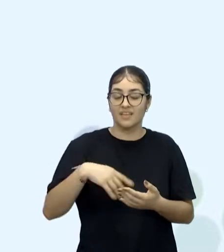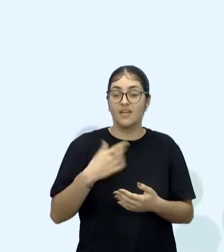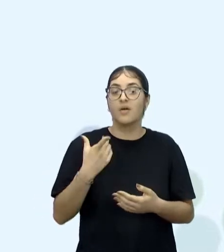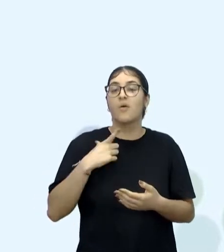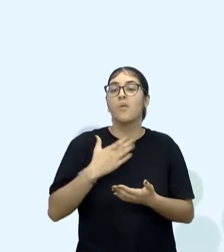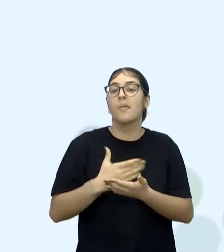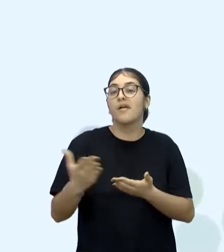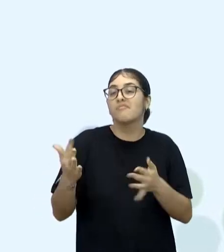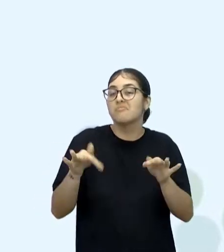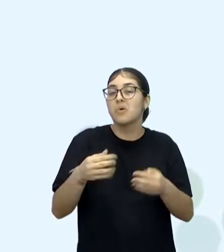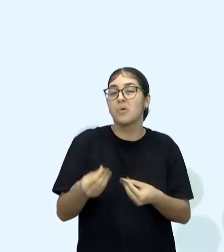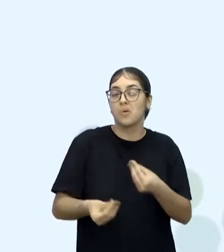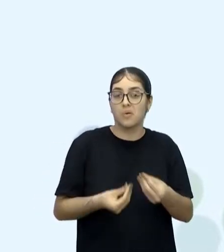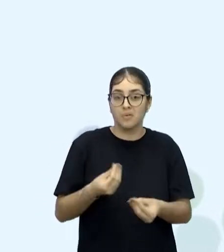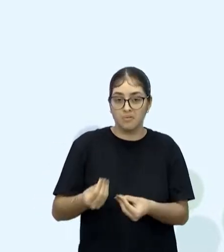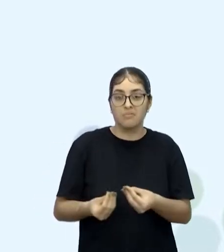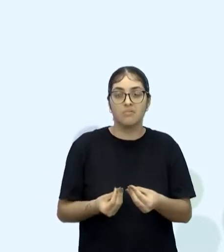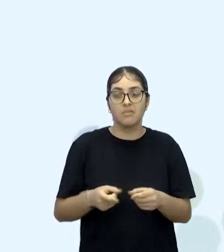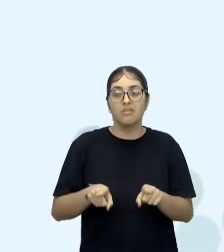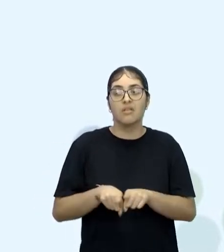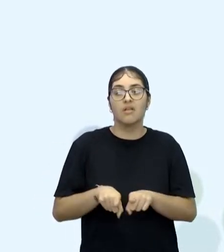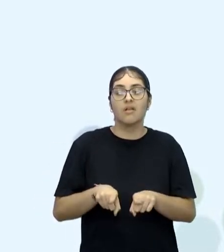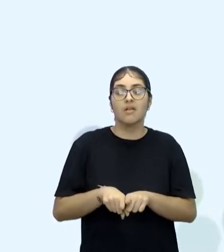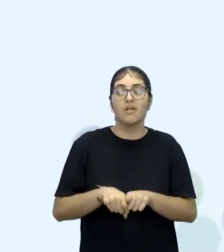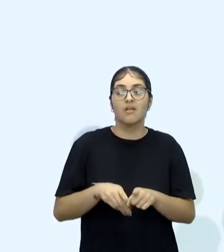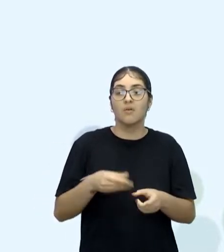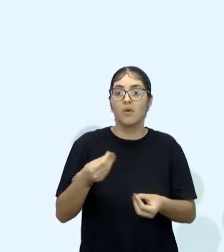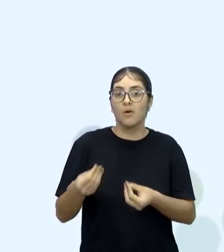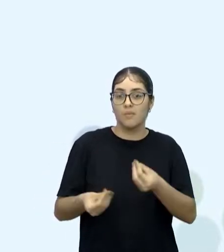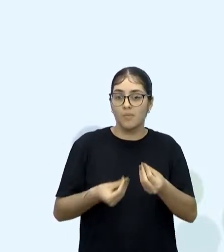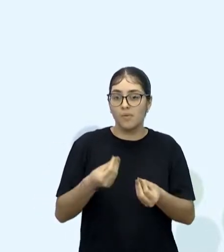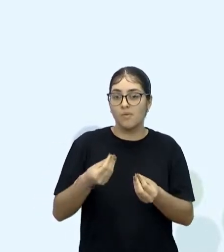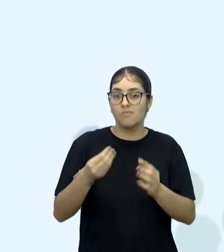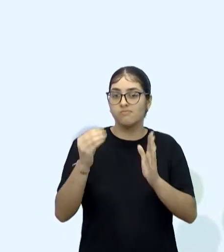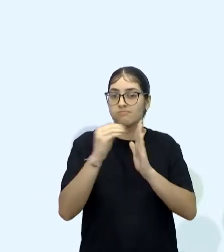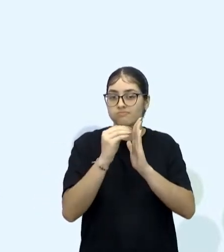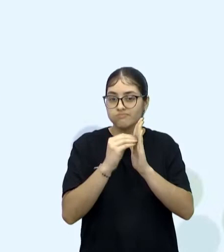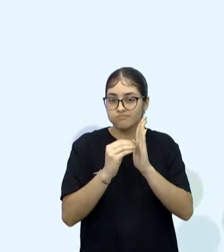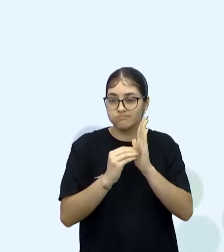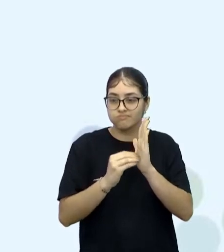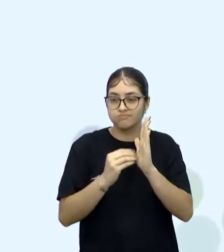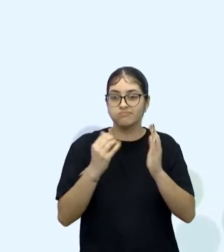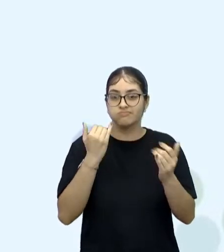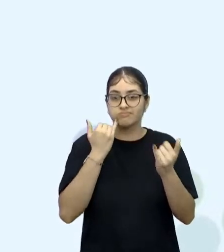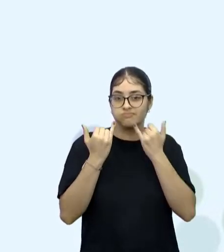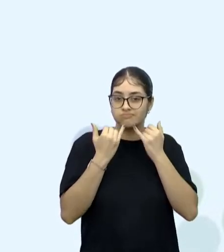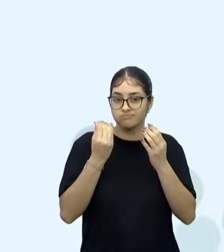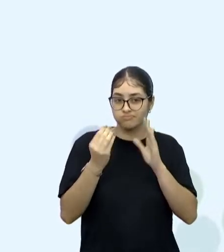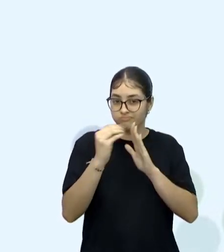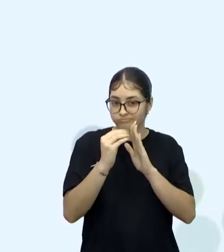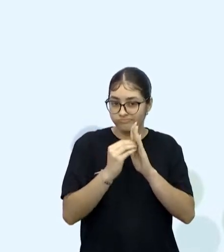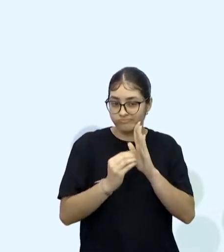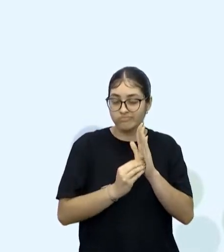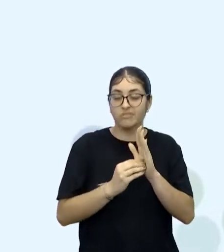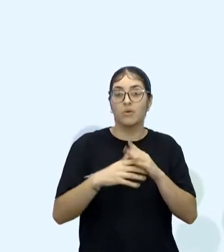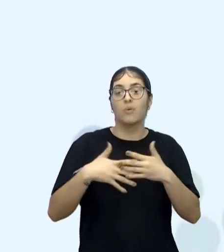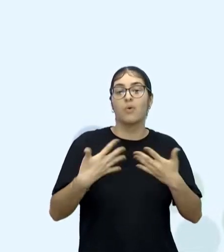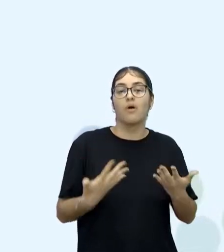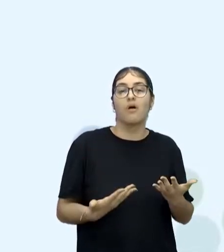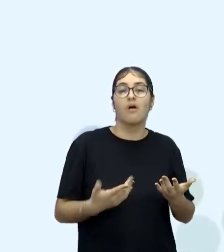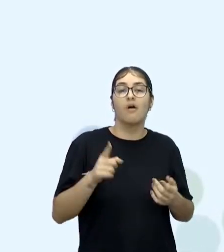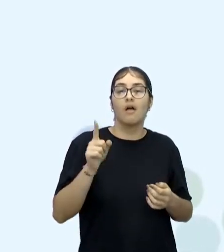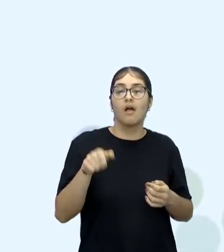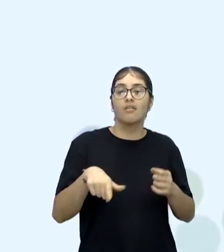mais? Como é definida a entrada de dados, né? O que mais? Quais são os tipos